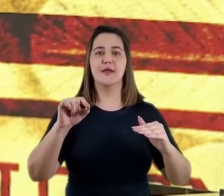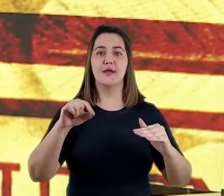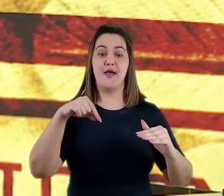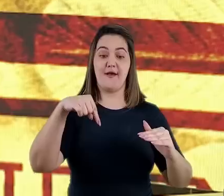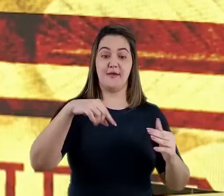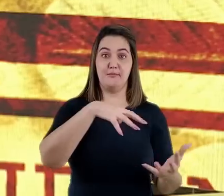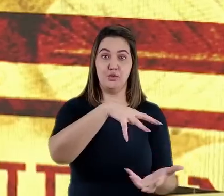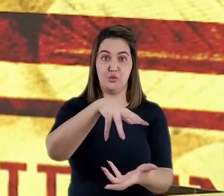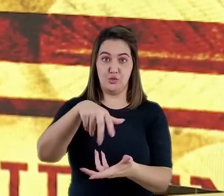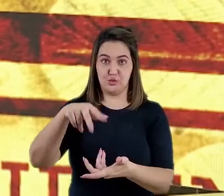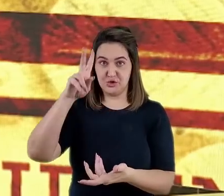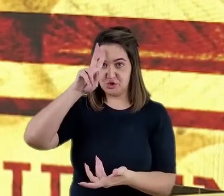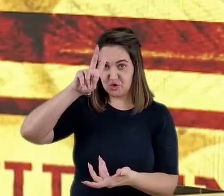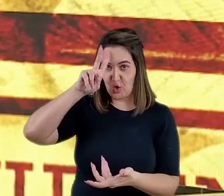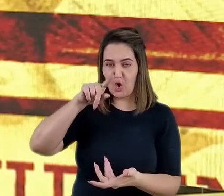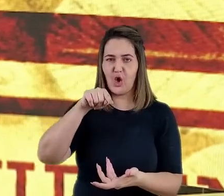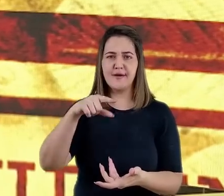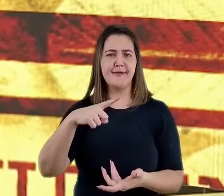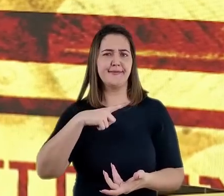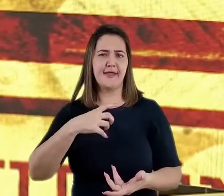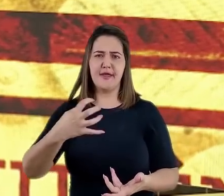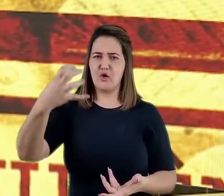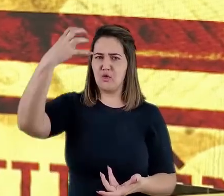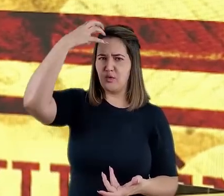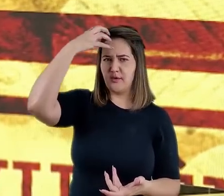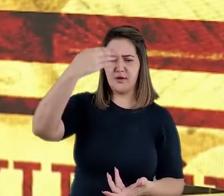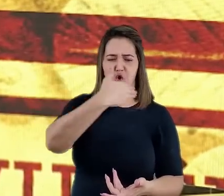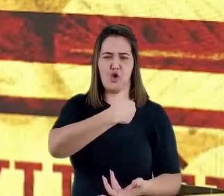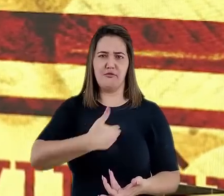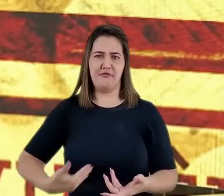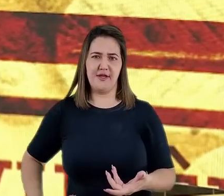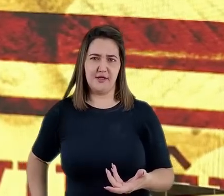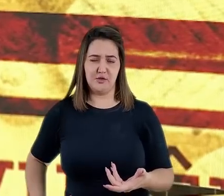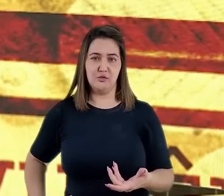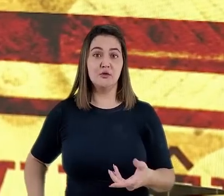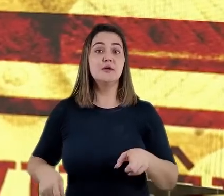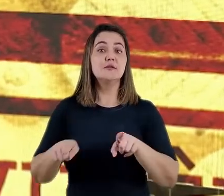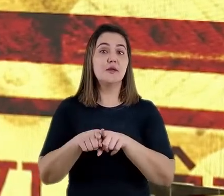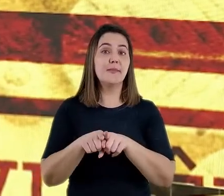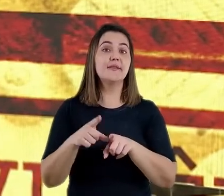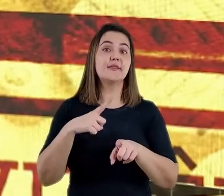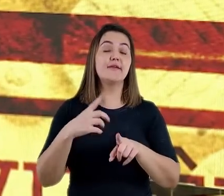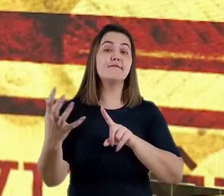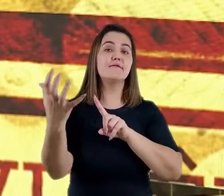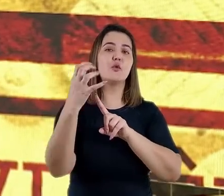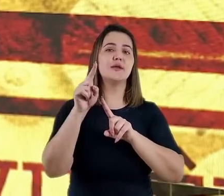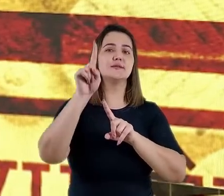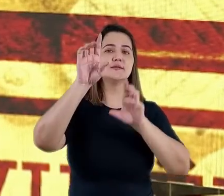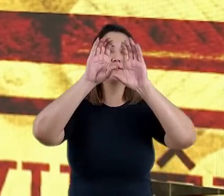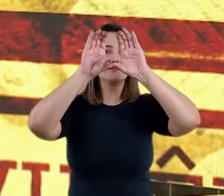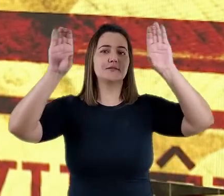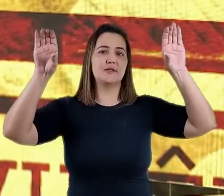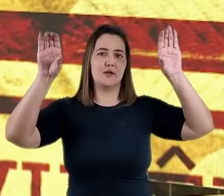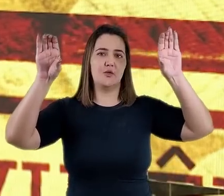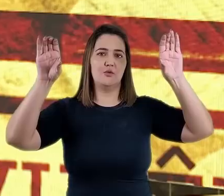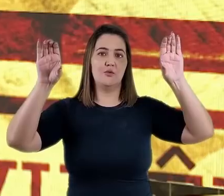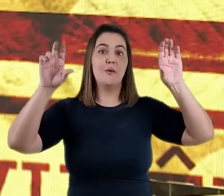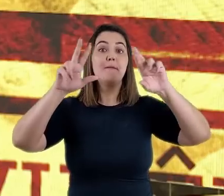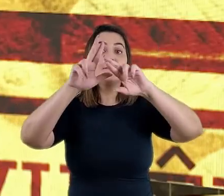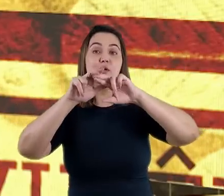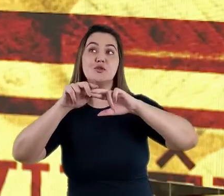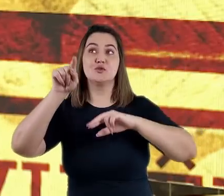reino local e histórico, com seus monarcas terrenos, para o reino sobrenatural e celestial,